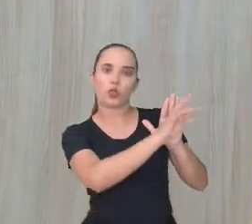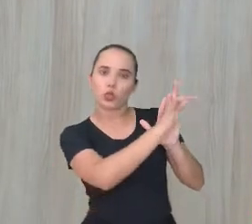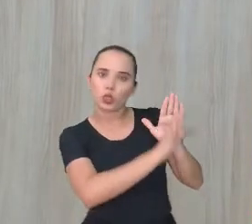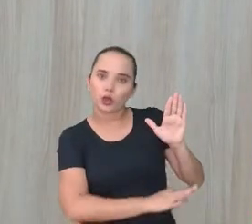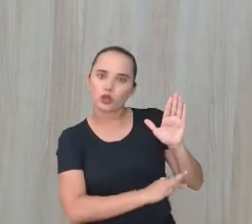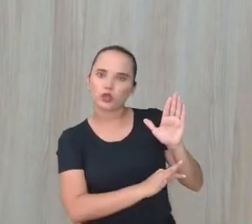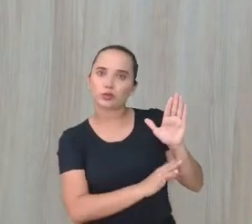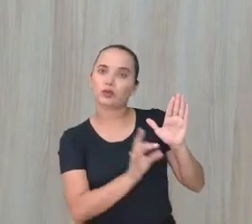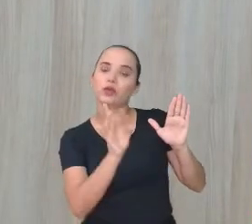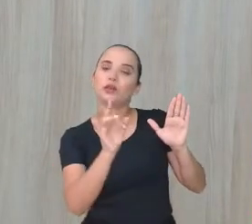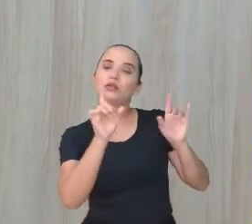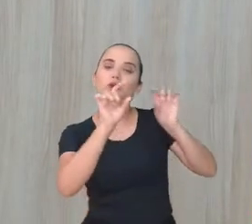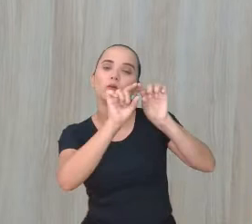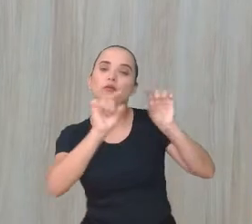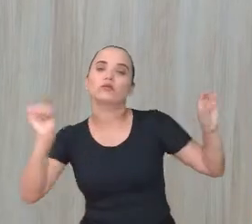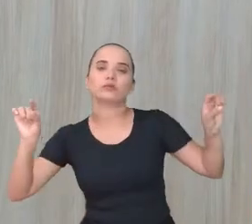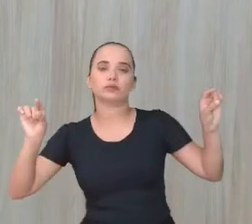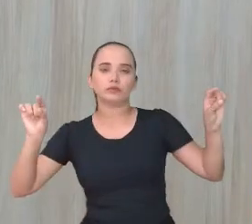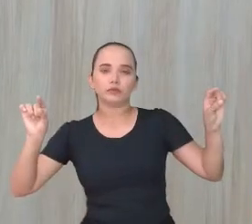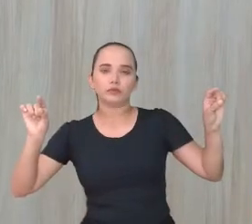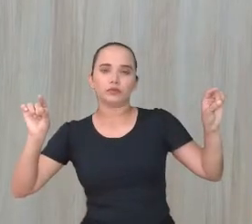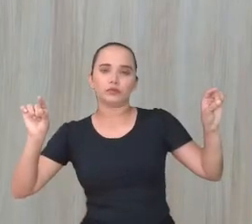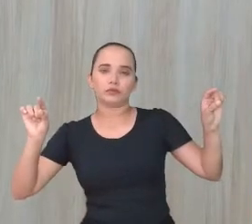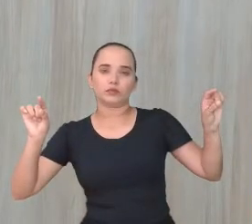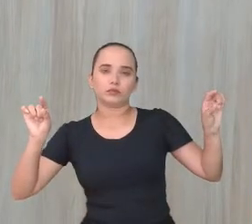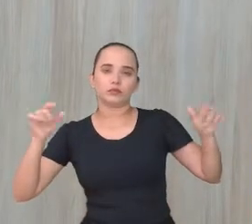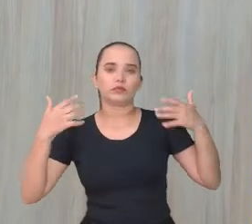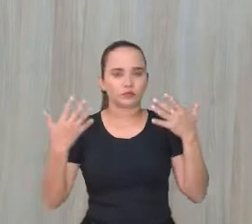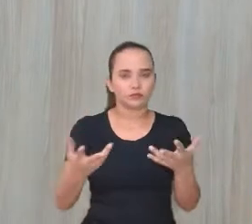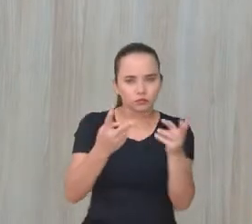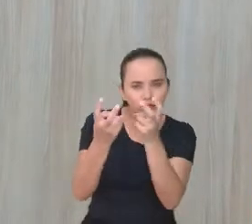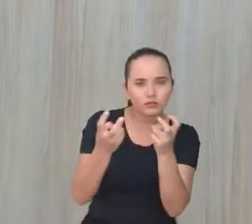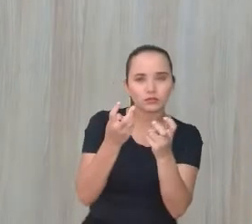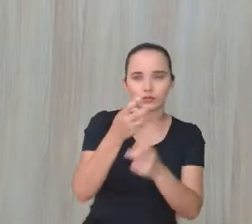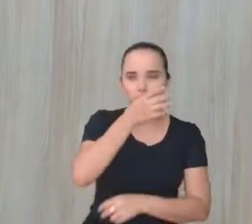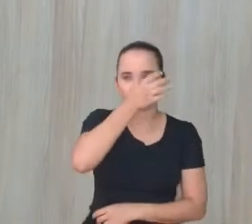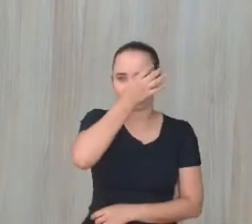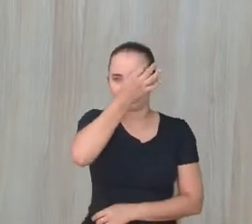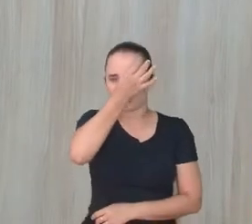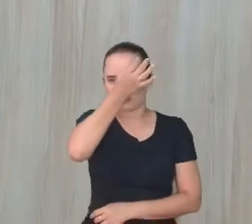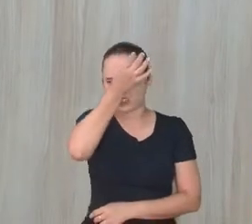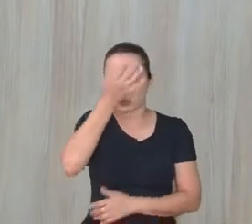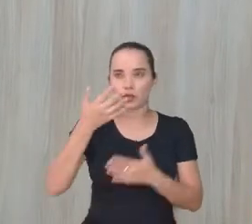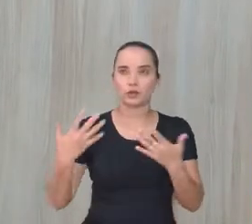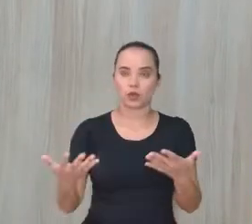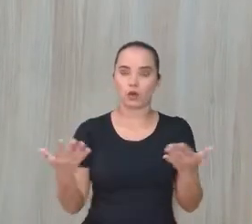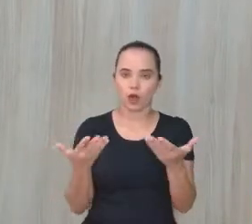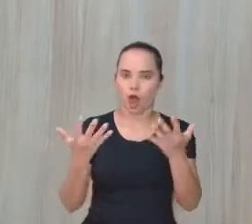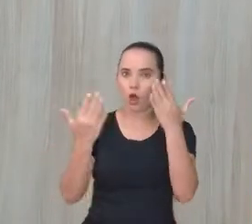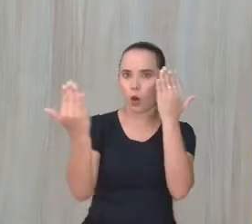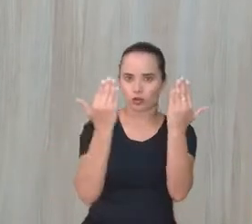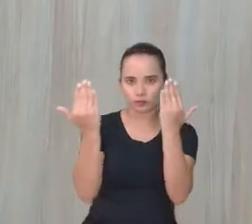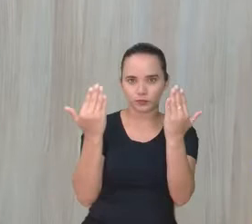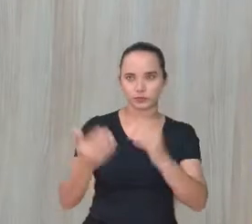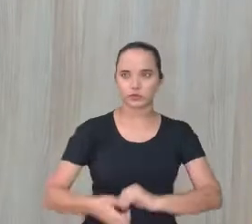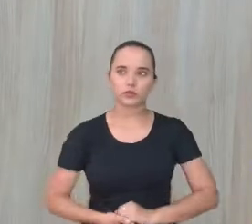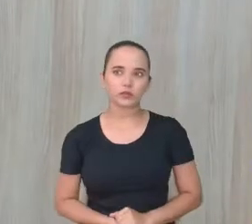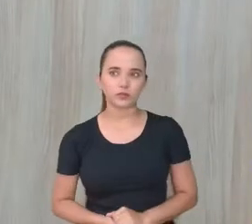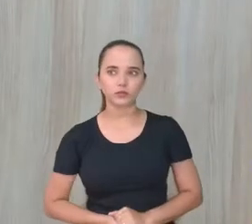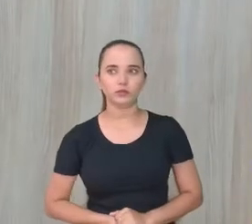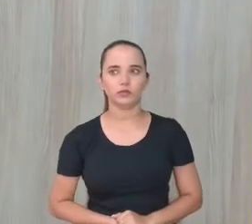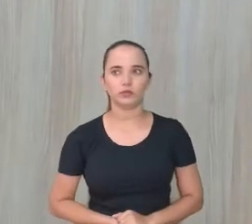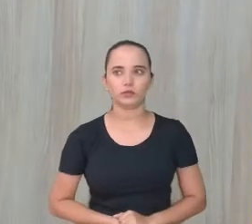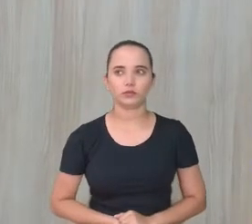transforma numa frase só. Notaram? Vejam. Eu trouxe os dois, vamos ver os dois?